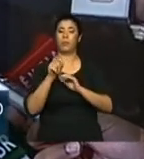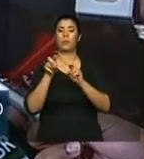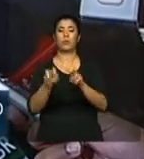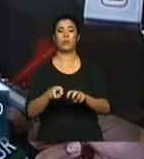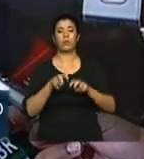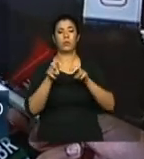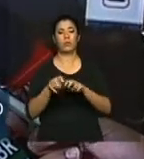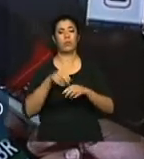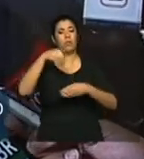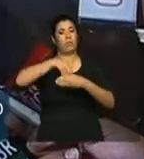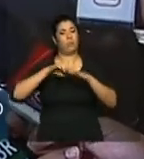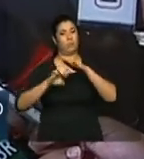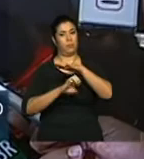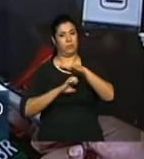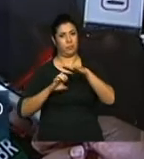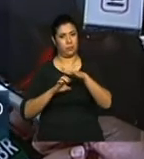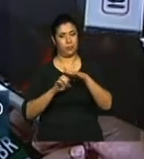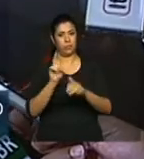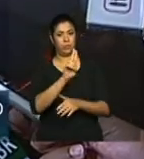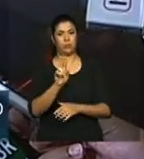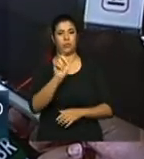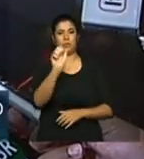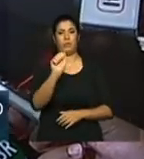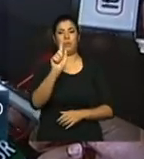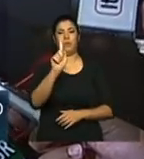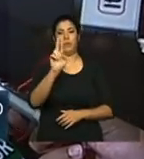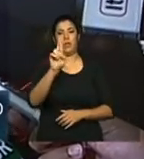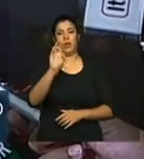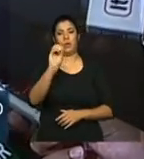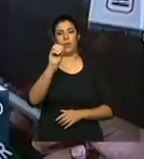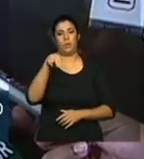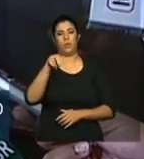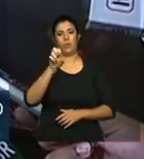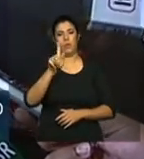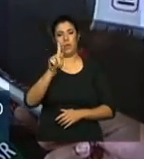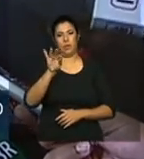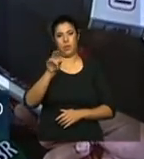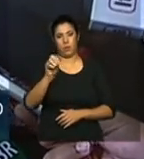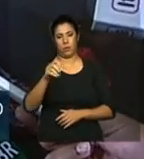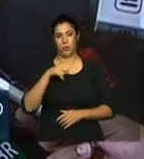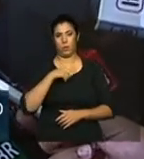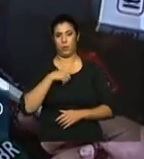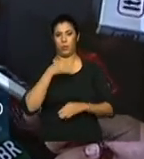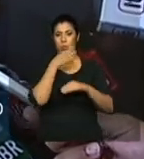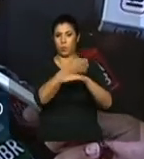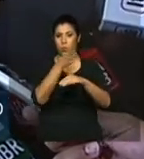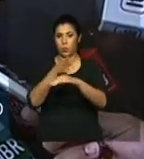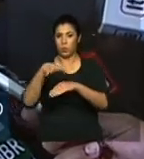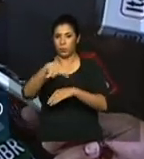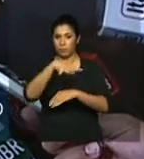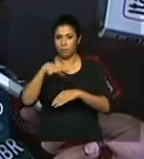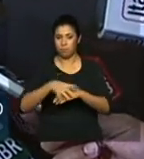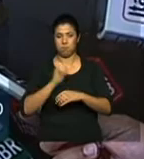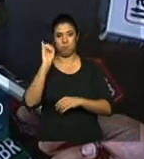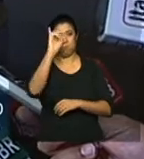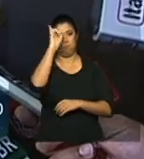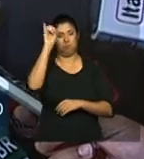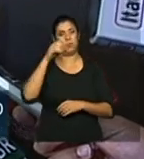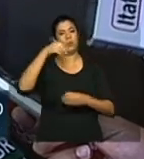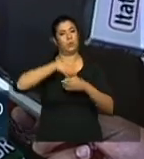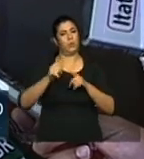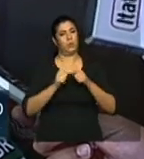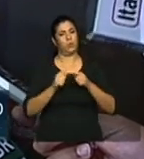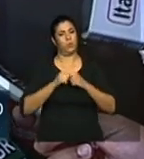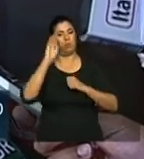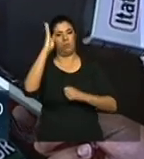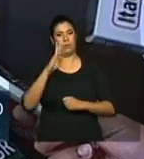agricultura empresarial, o chamado agronegócio, que representa hoje um espaço fundamental na economia brasileira. Nós temos